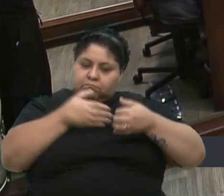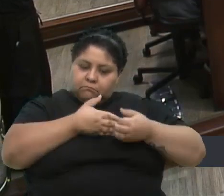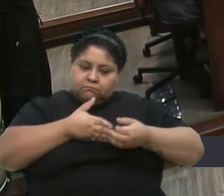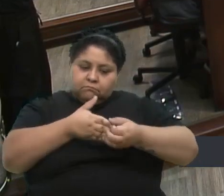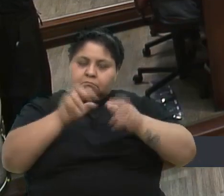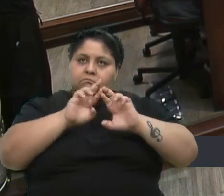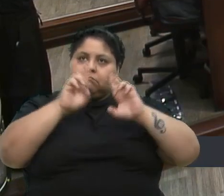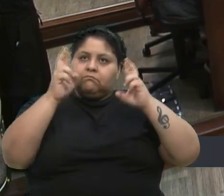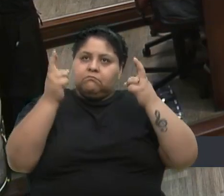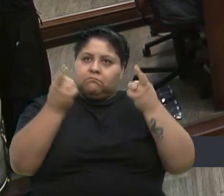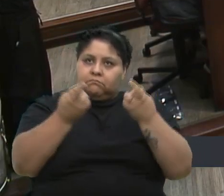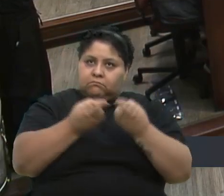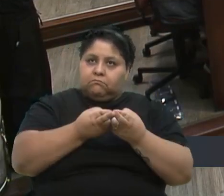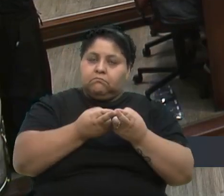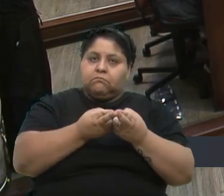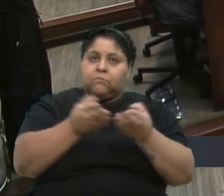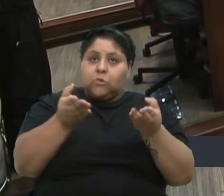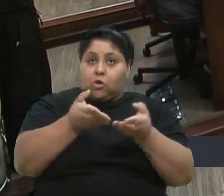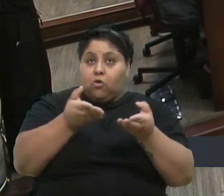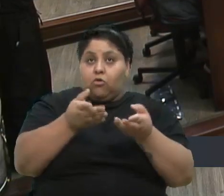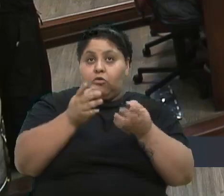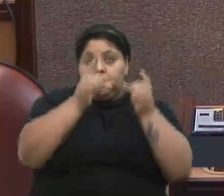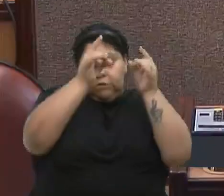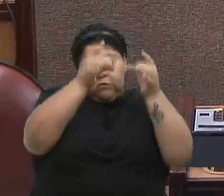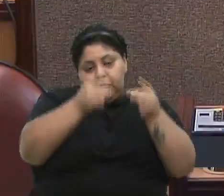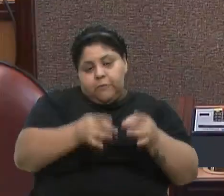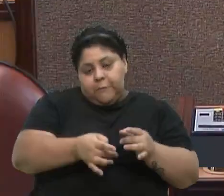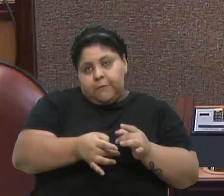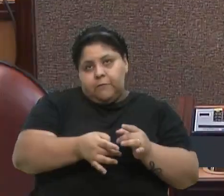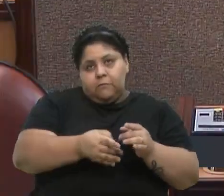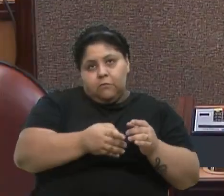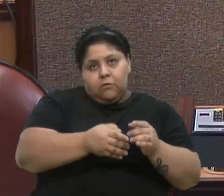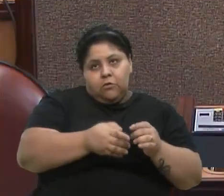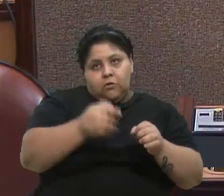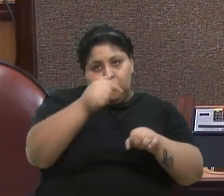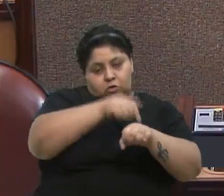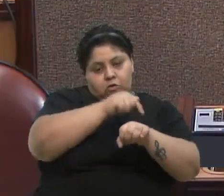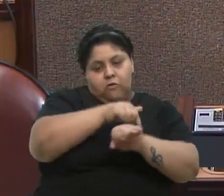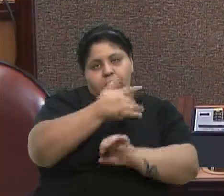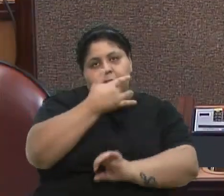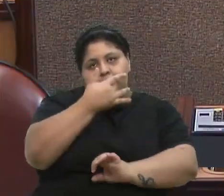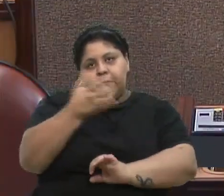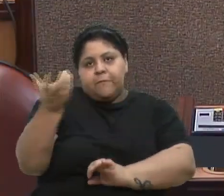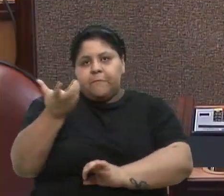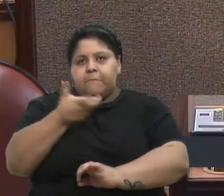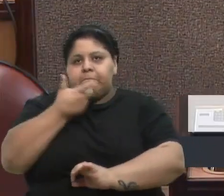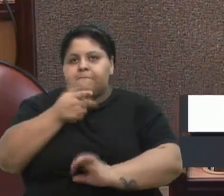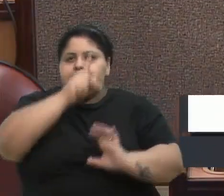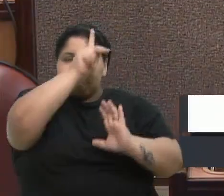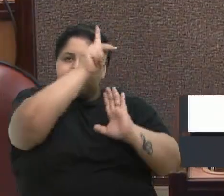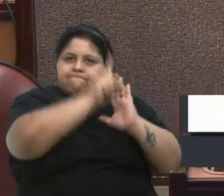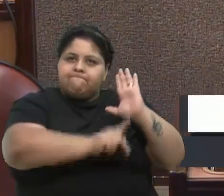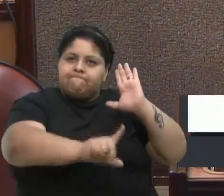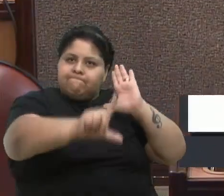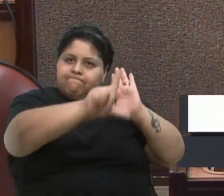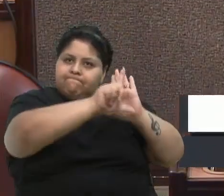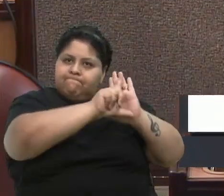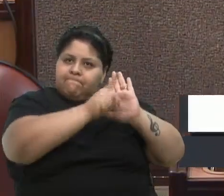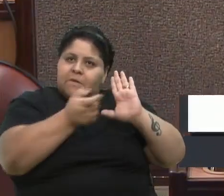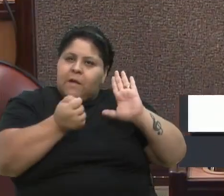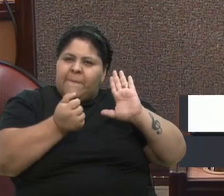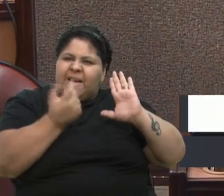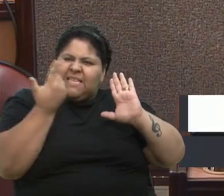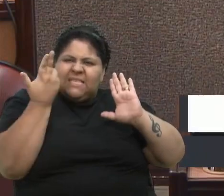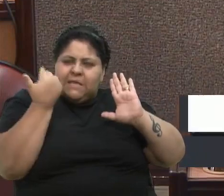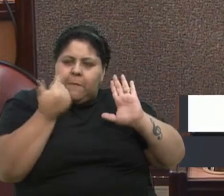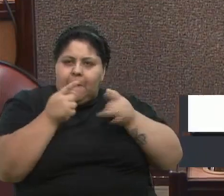que extraordinariamente está sendo realizada hoje no período da tarde. Bom, eu quero falar de um projeto de lei que parece simples,